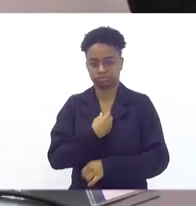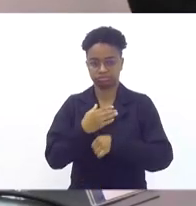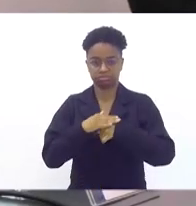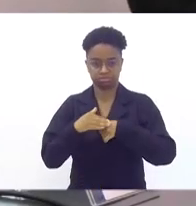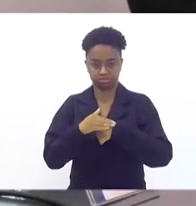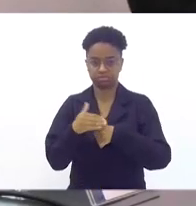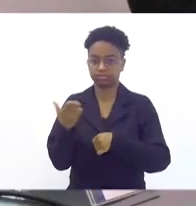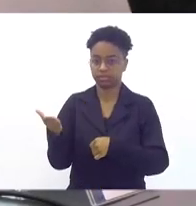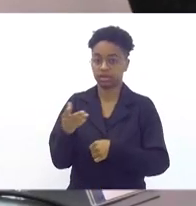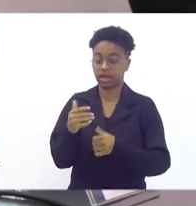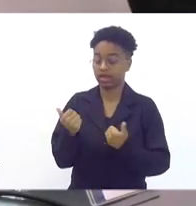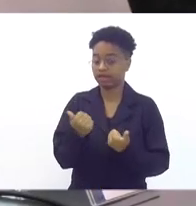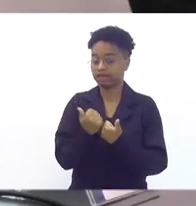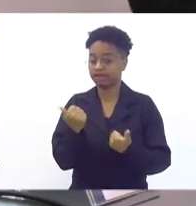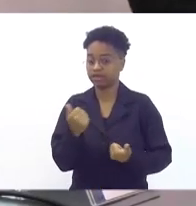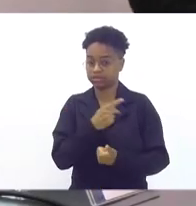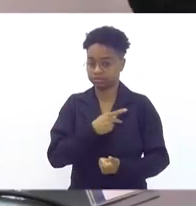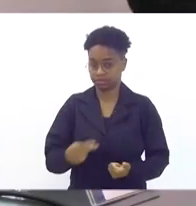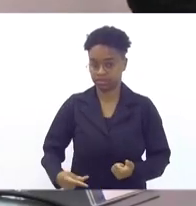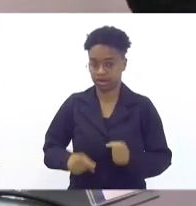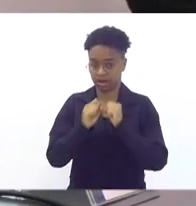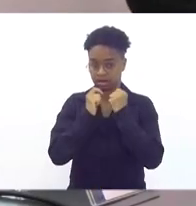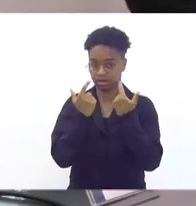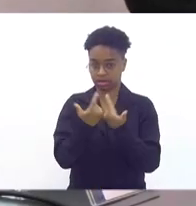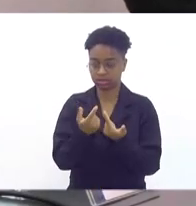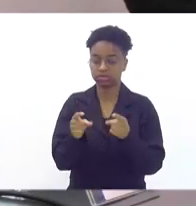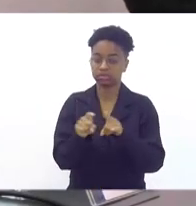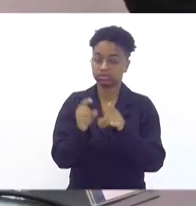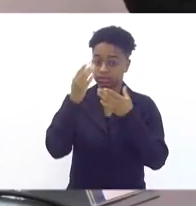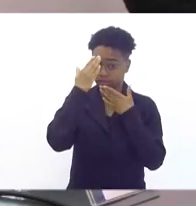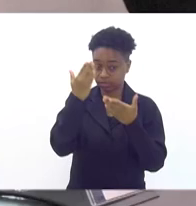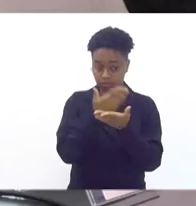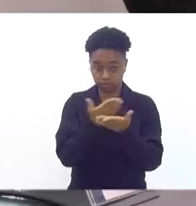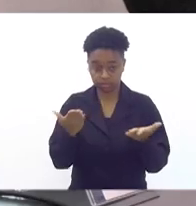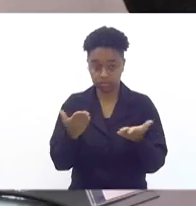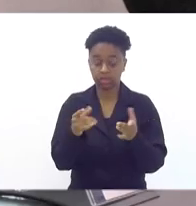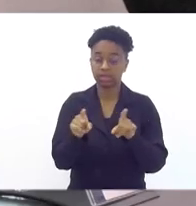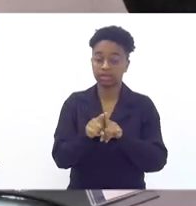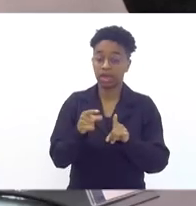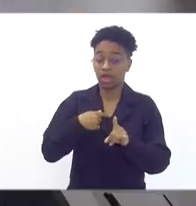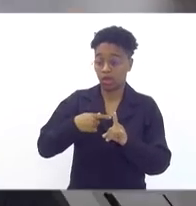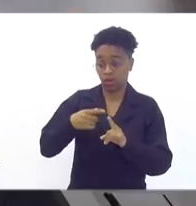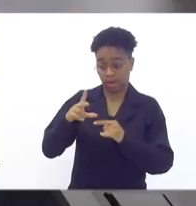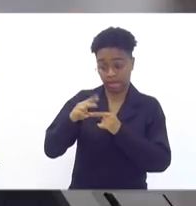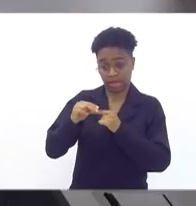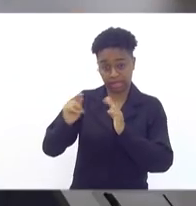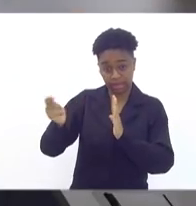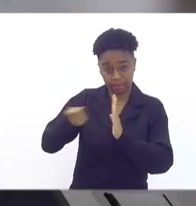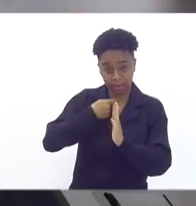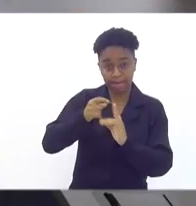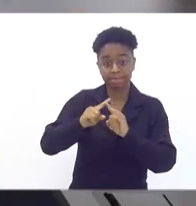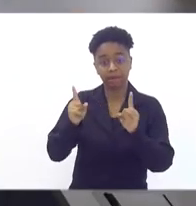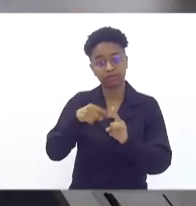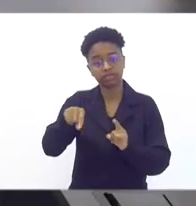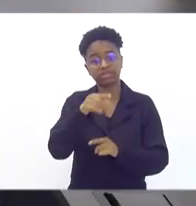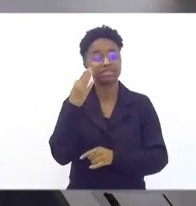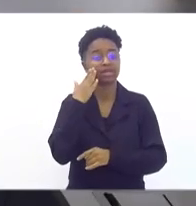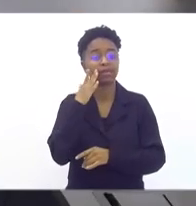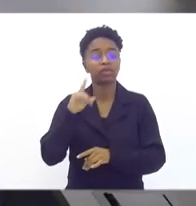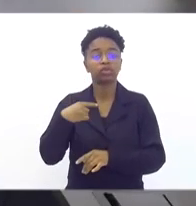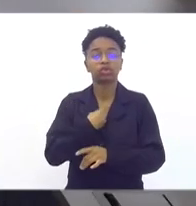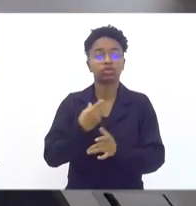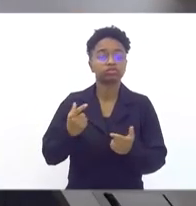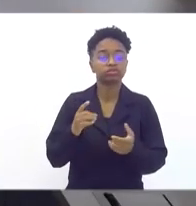é tá e eu quero agradecer a todos e uma coisa eu falo a caneta é minha mas vocês sabem que comigo o jogo é time